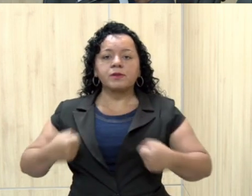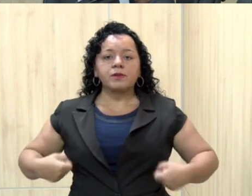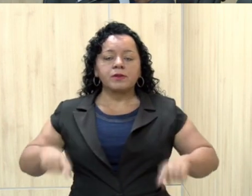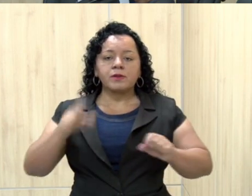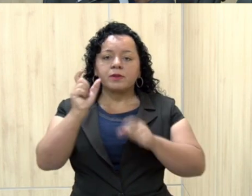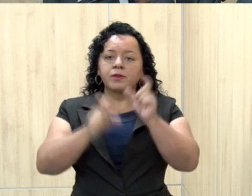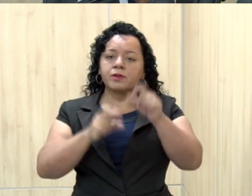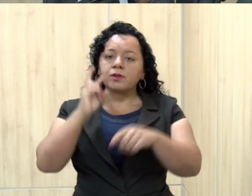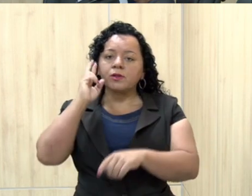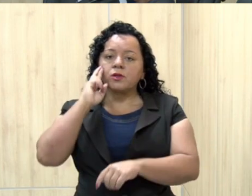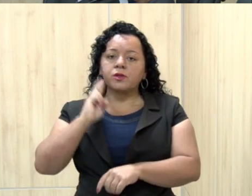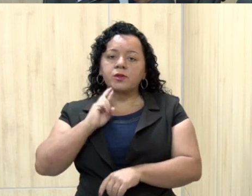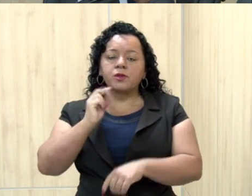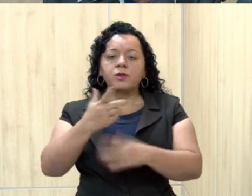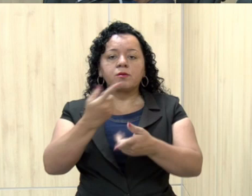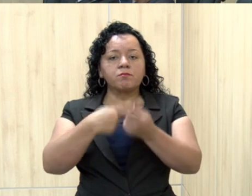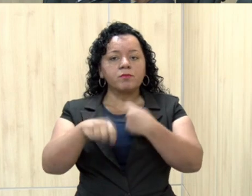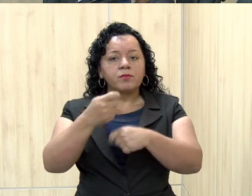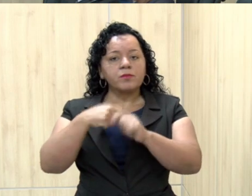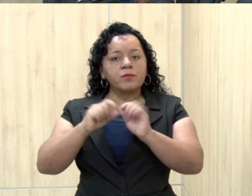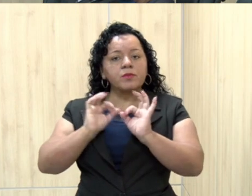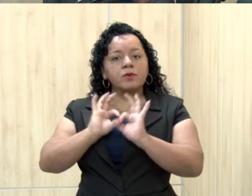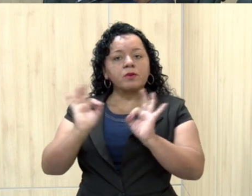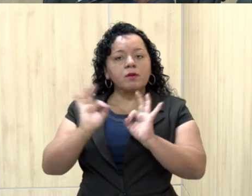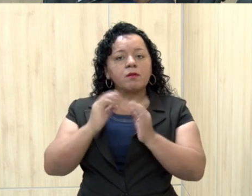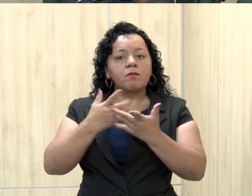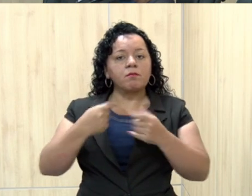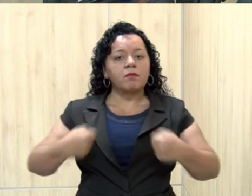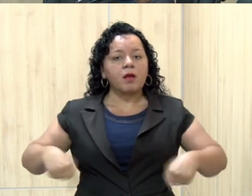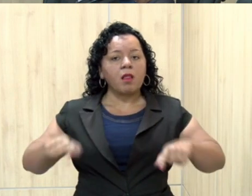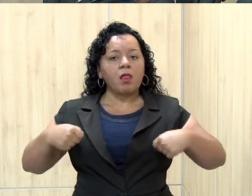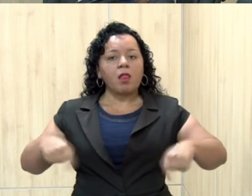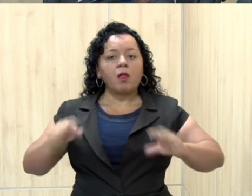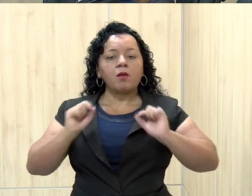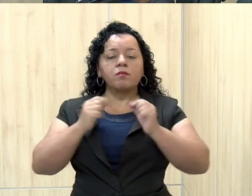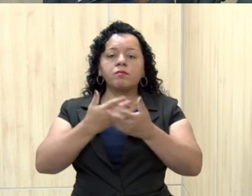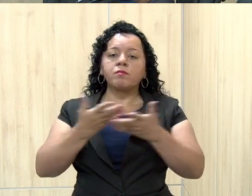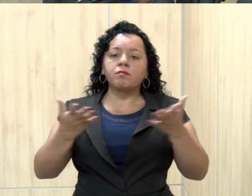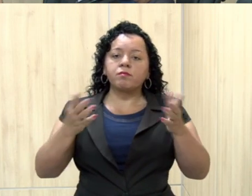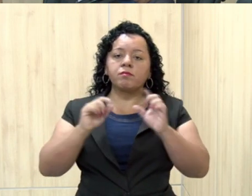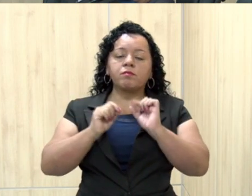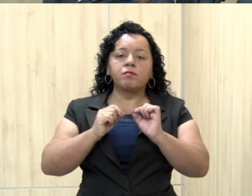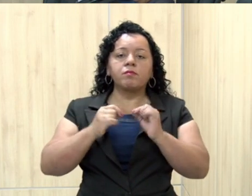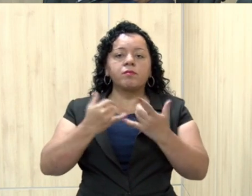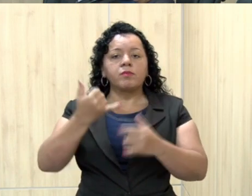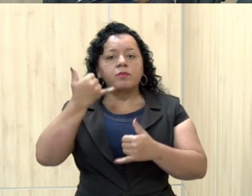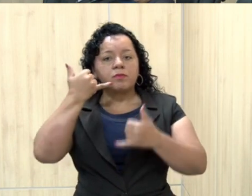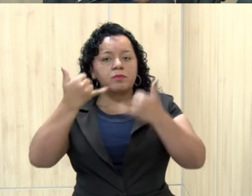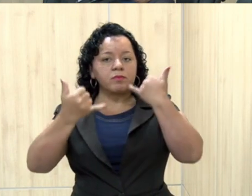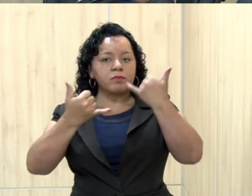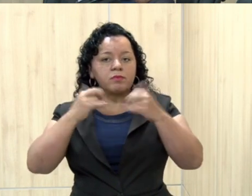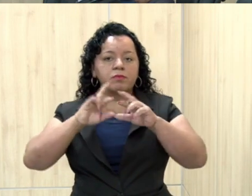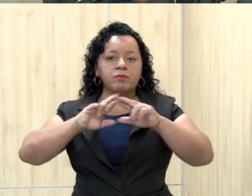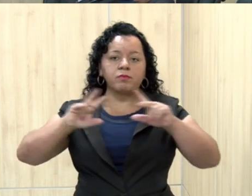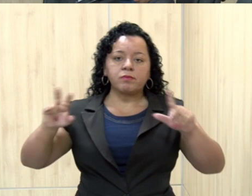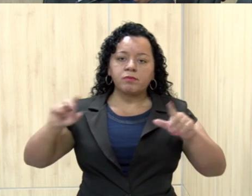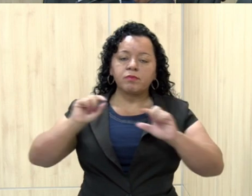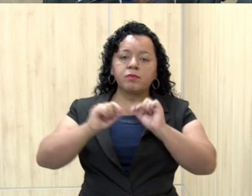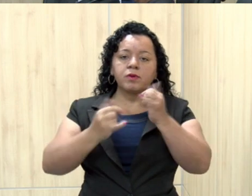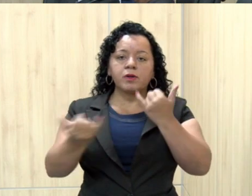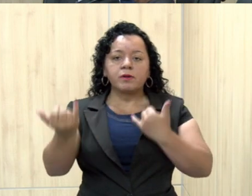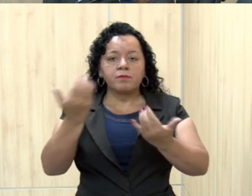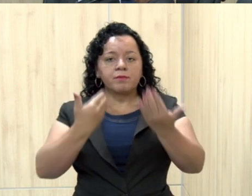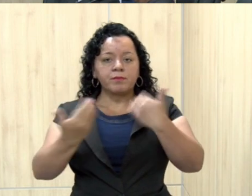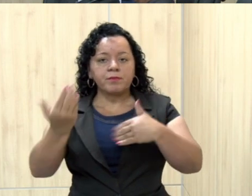maior controle sobre os seus gastos com banda larga e ainda acesso a